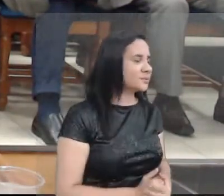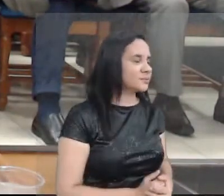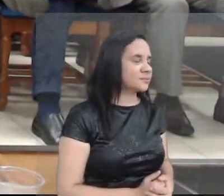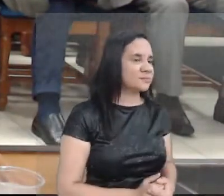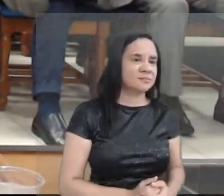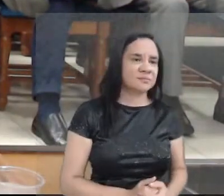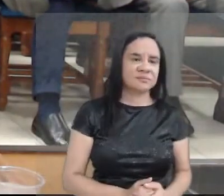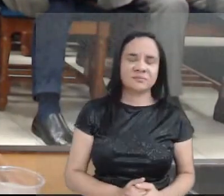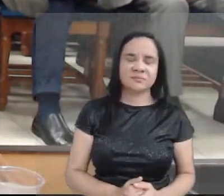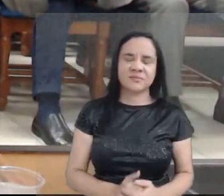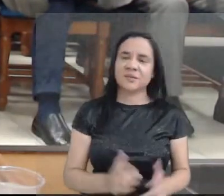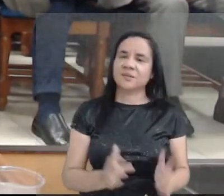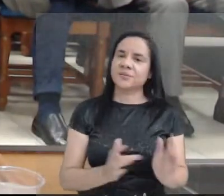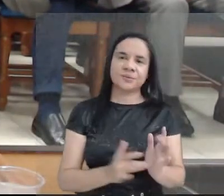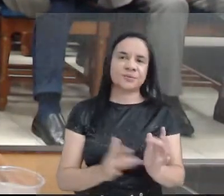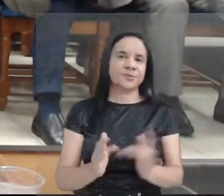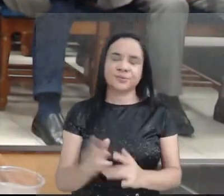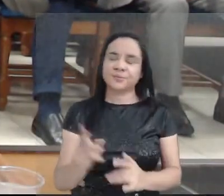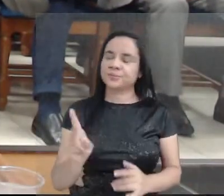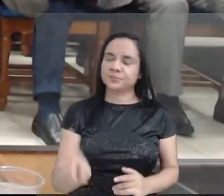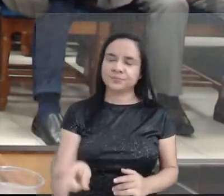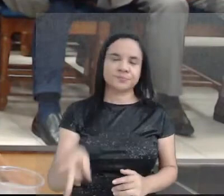E Jesus não para.